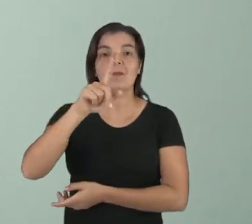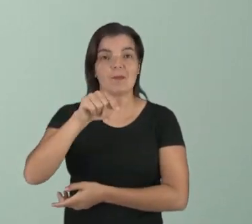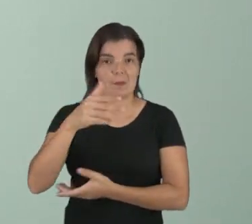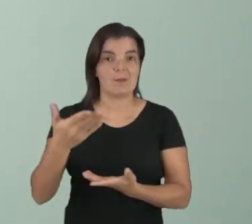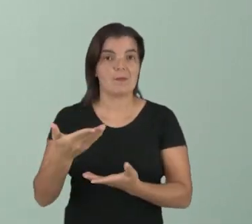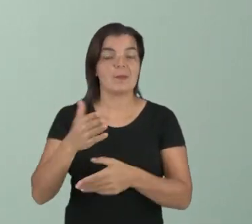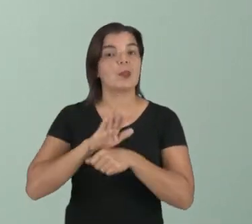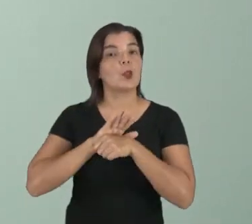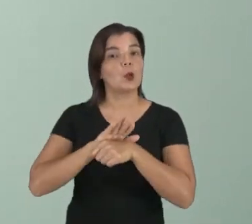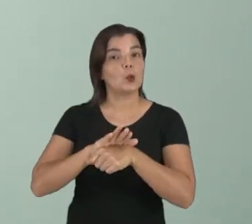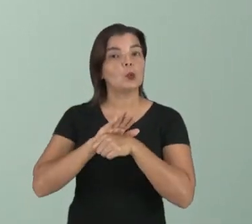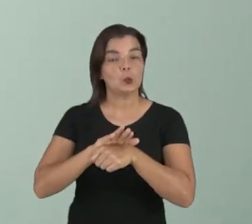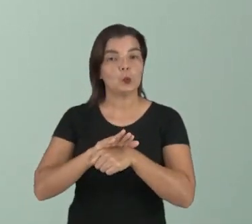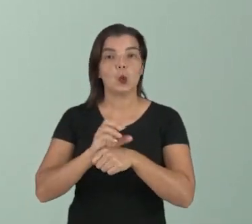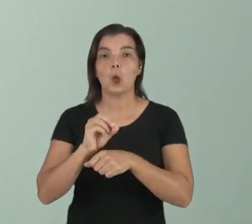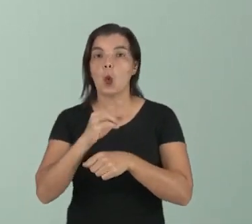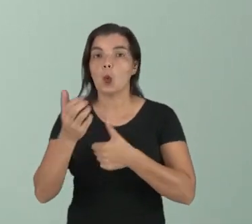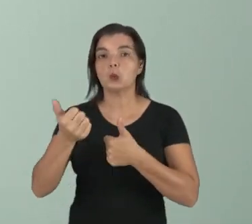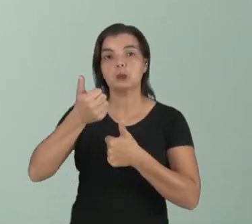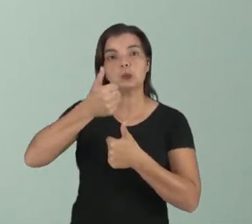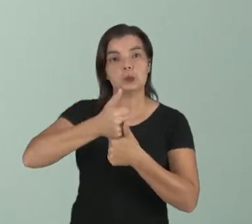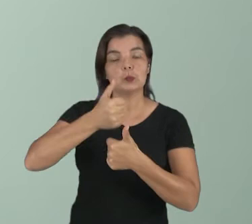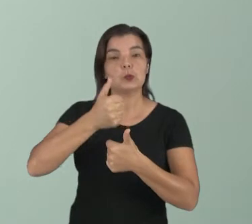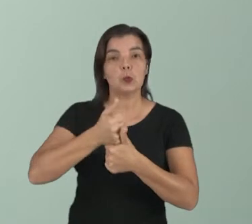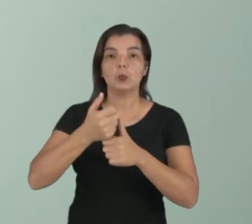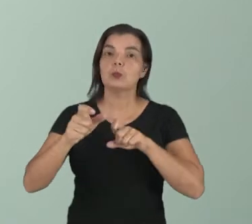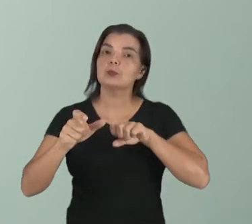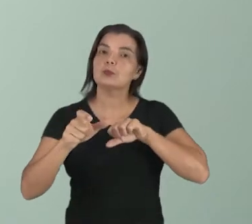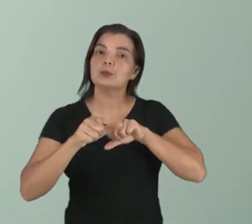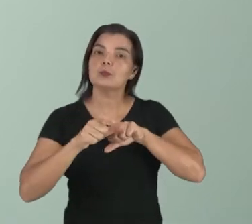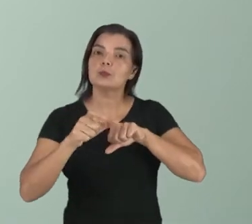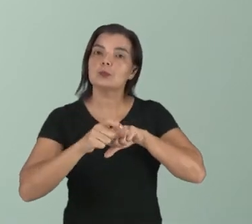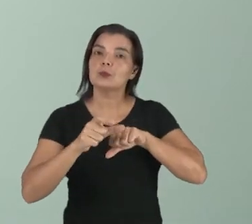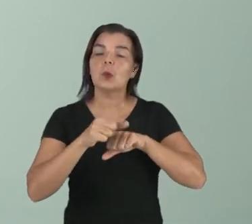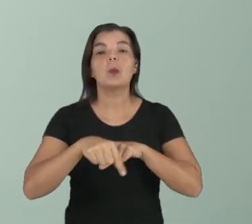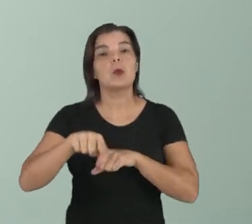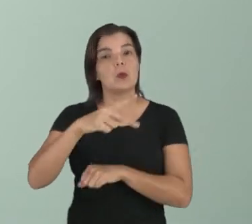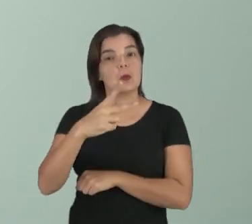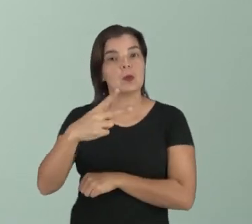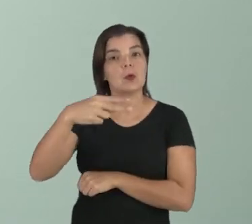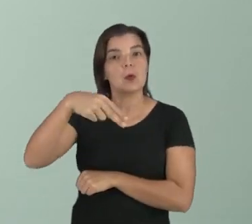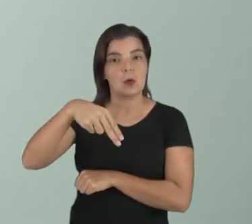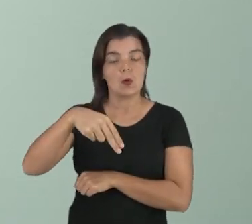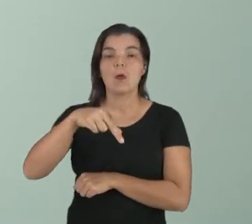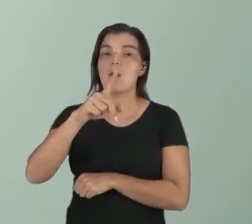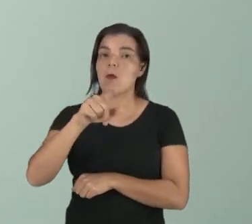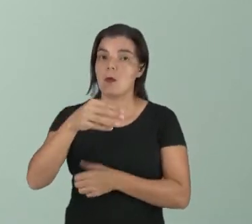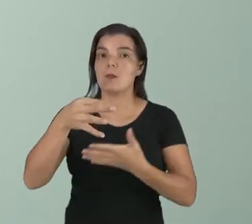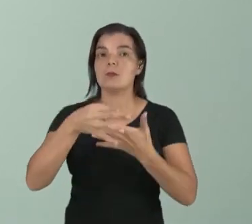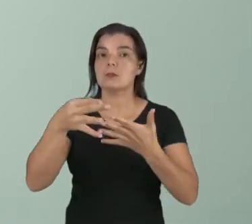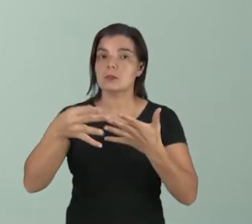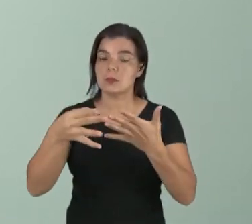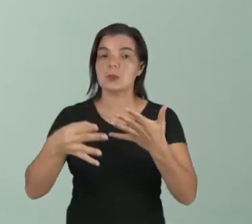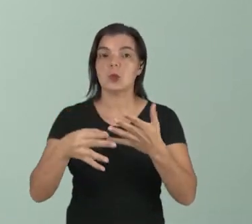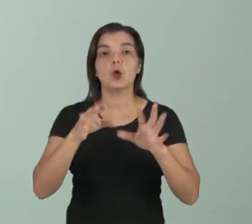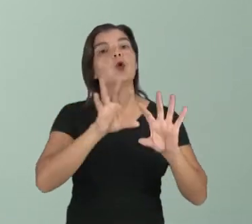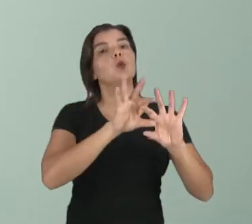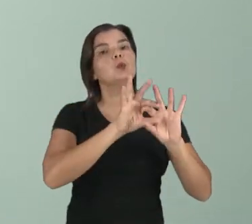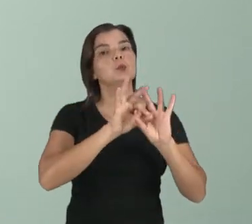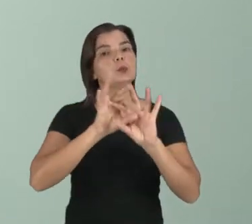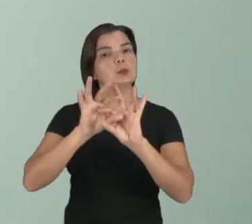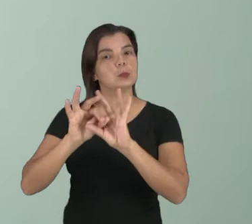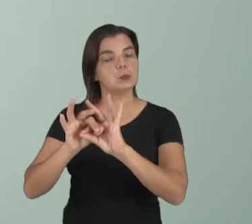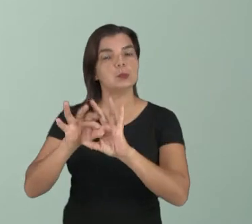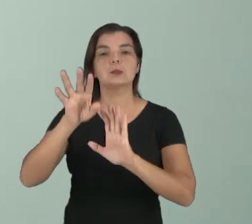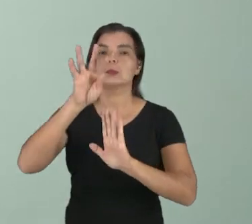ele acompanha ou substitui um substantivo, e o pronome é um elemento coesivo